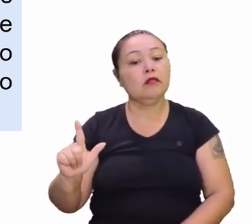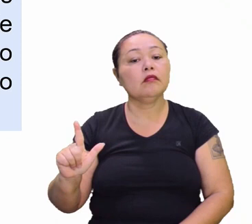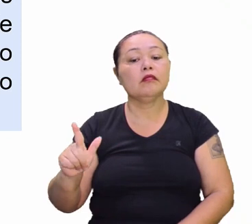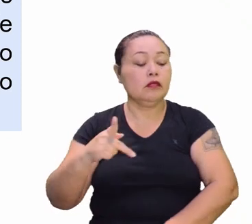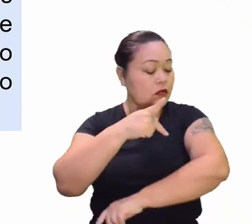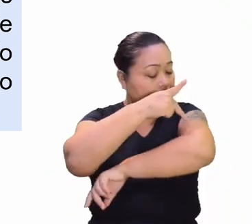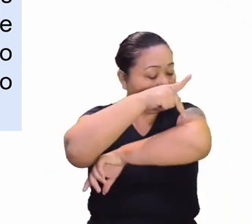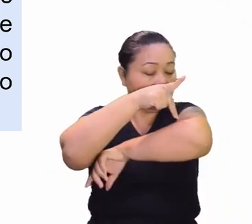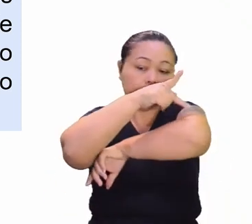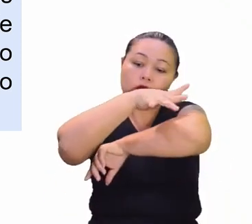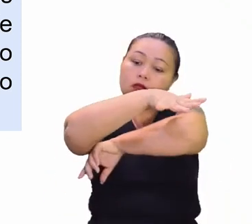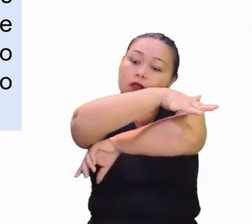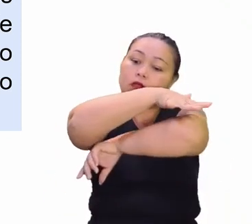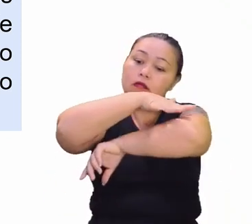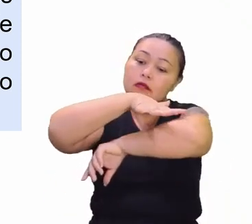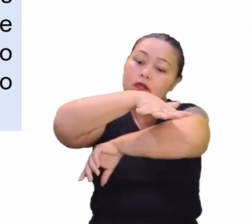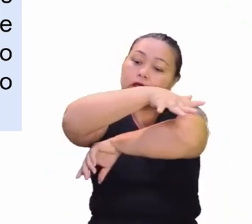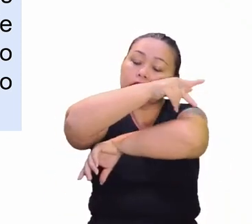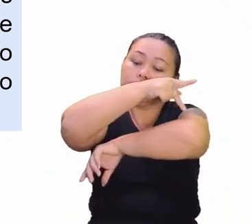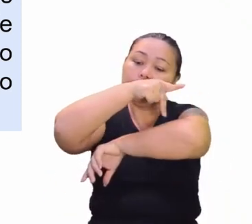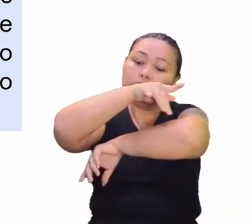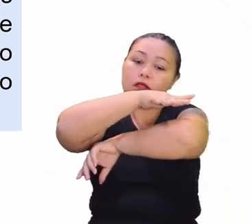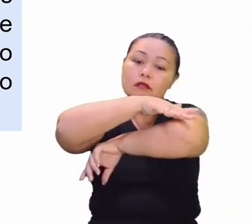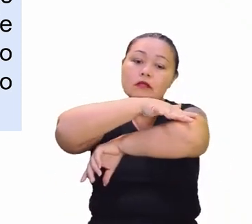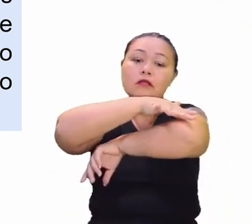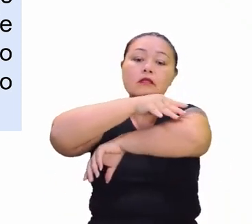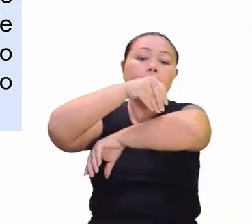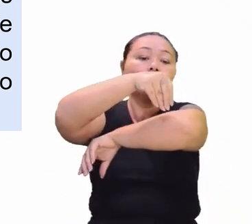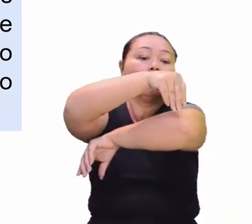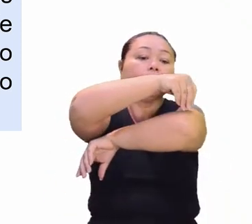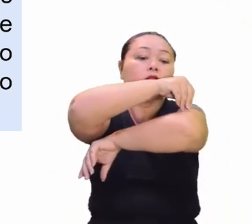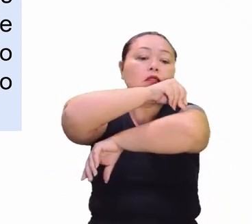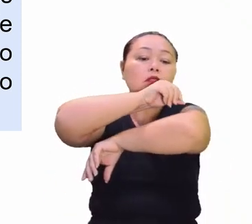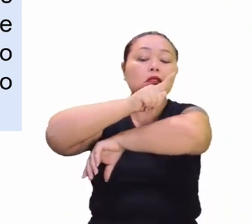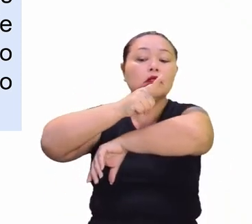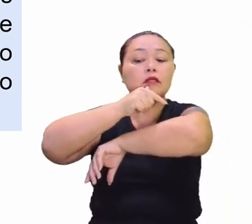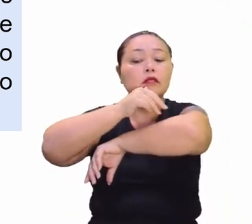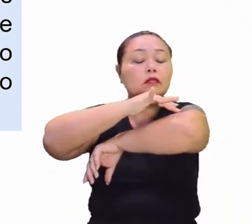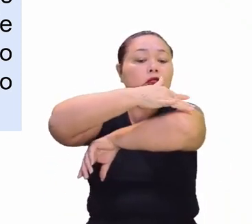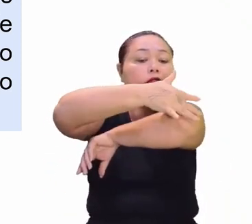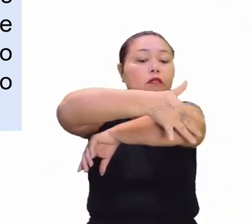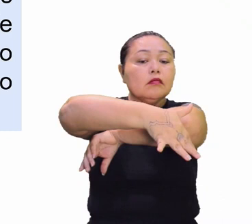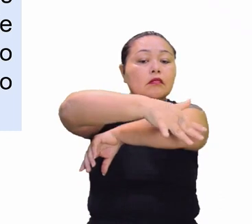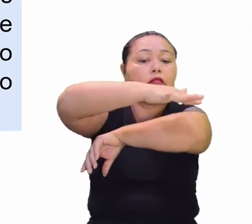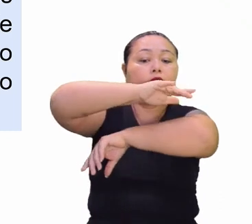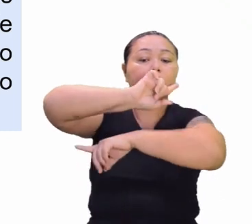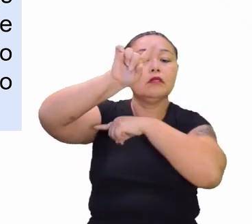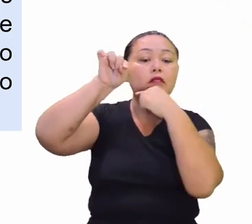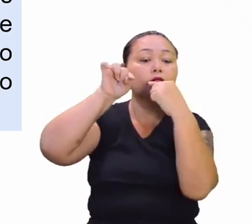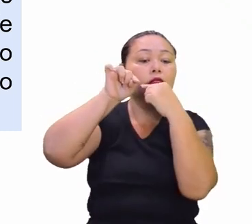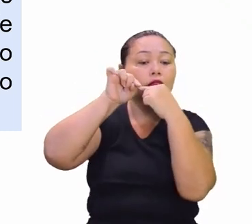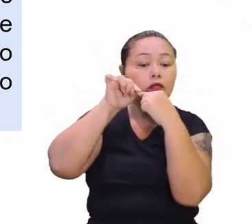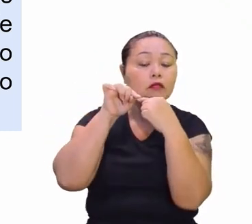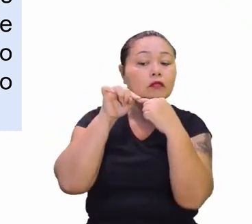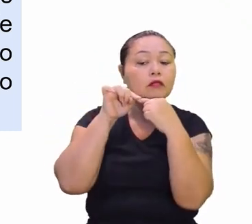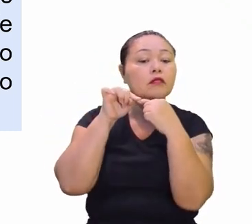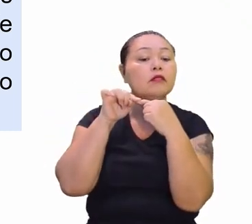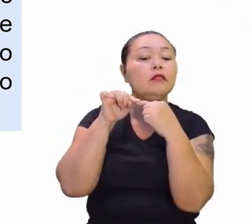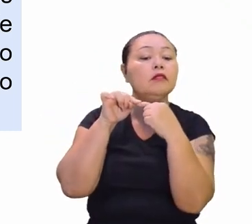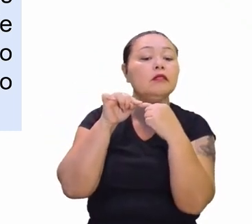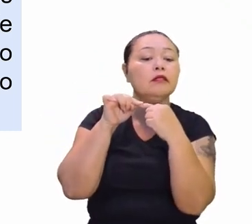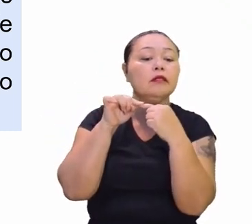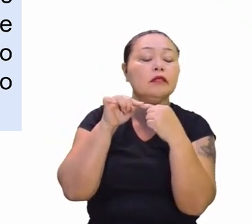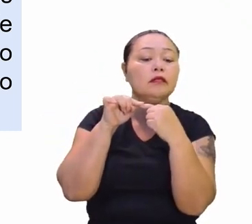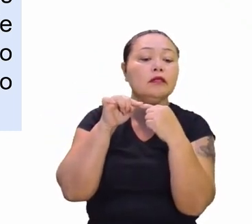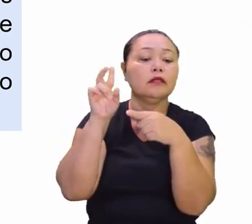Os parques são espaços terrestres ou aquáticos que têm como objetivo